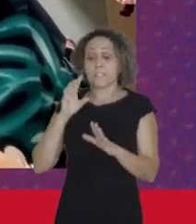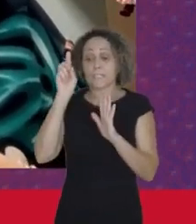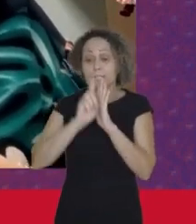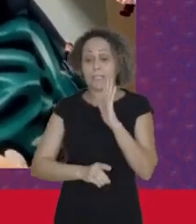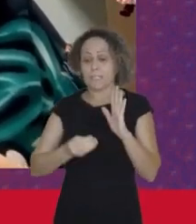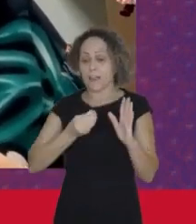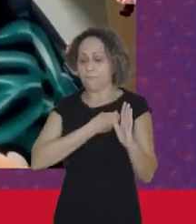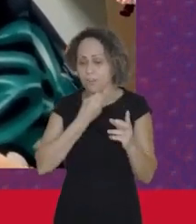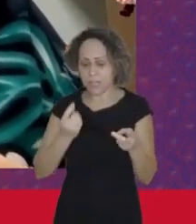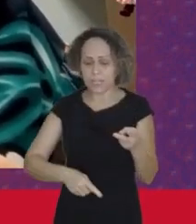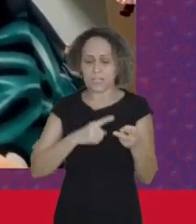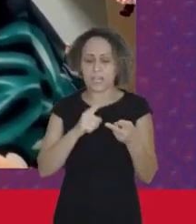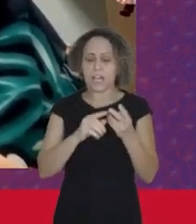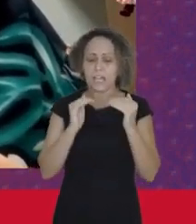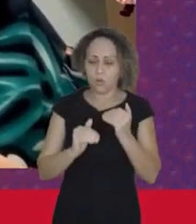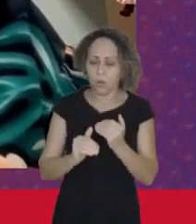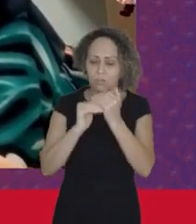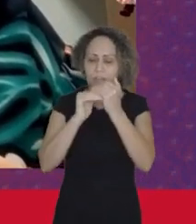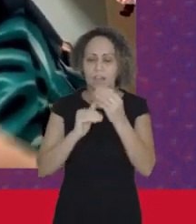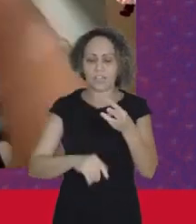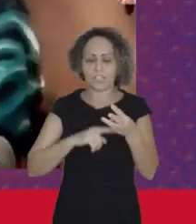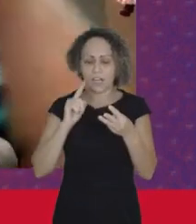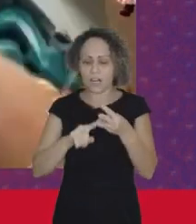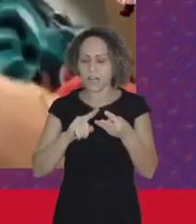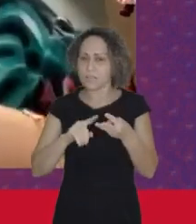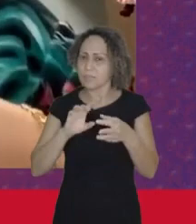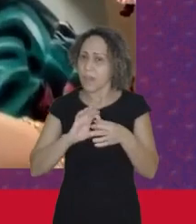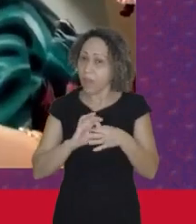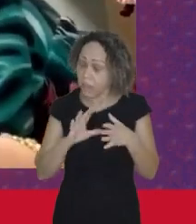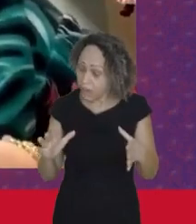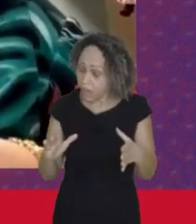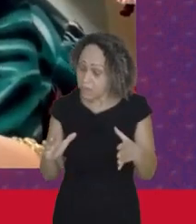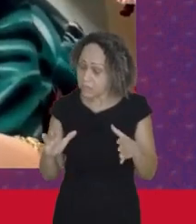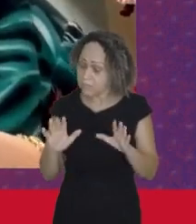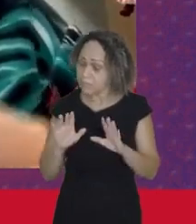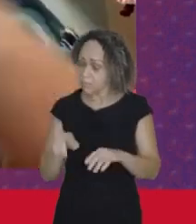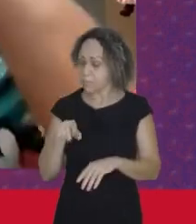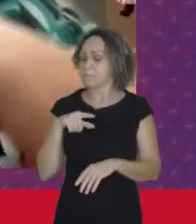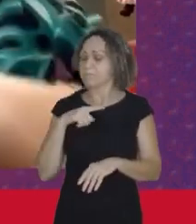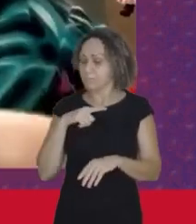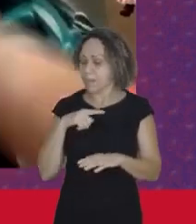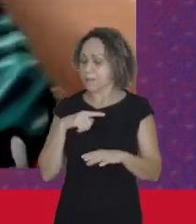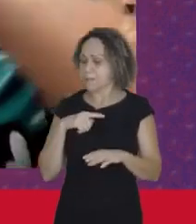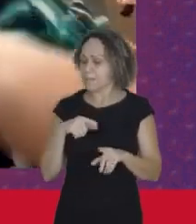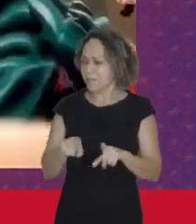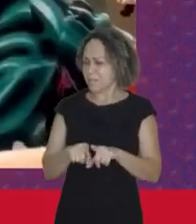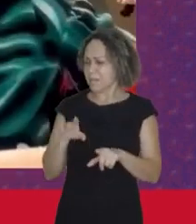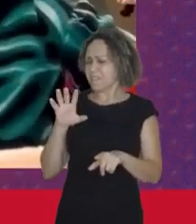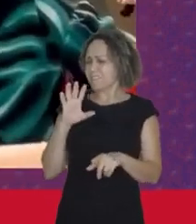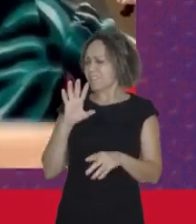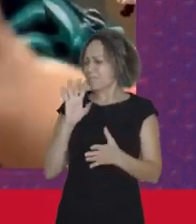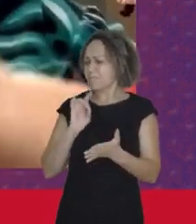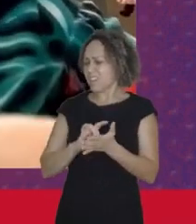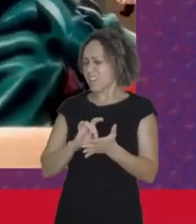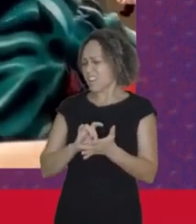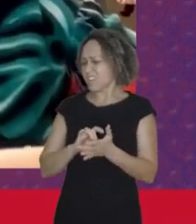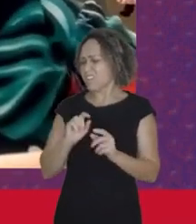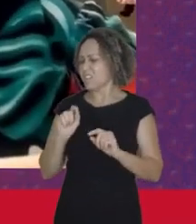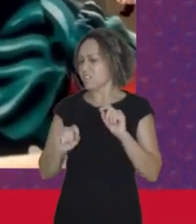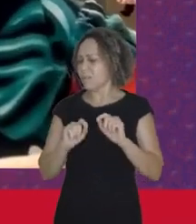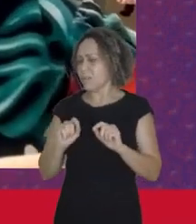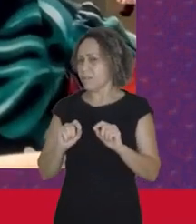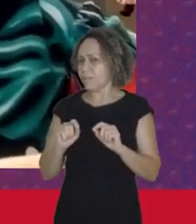liberdade, mas isso nem sempre é verdadeiro e é traduzido